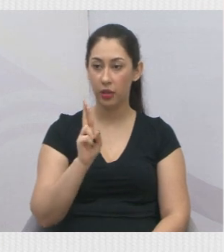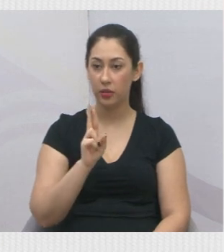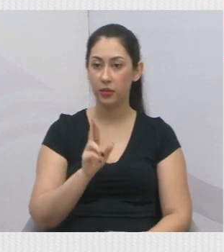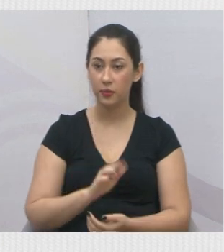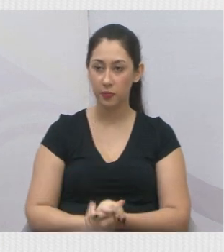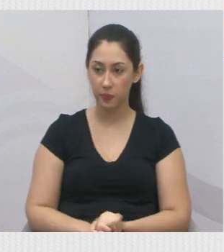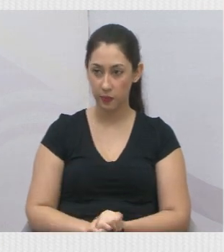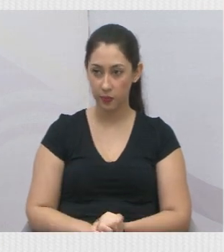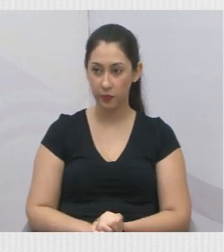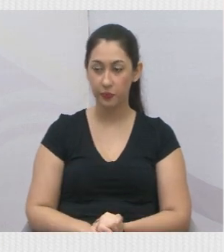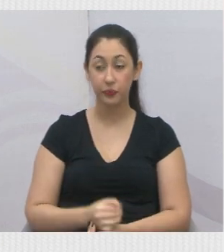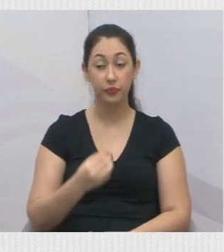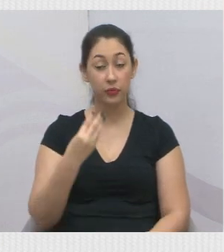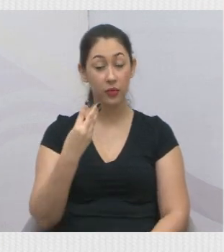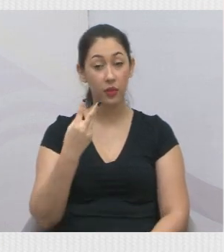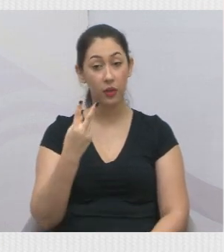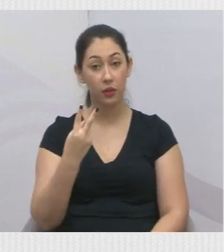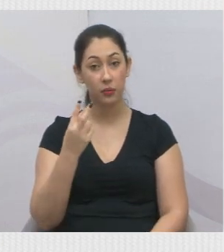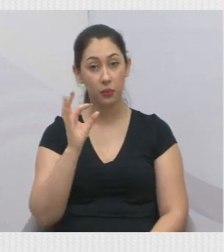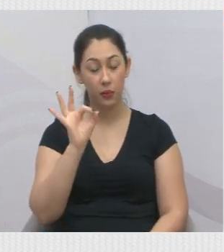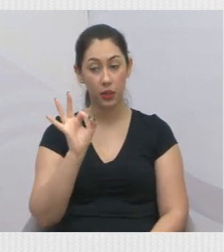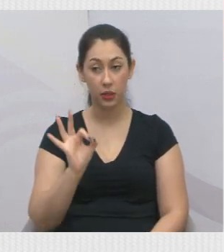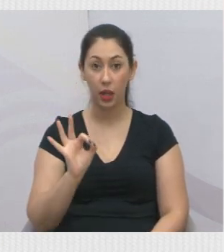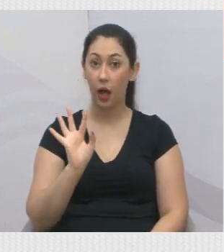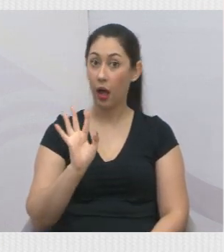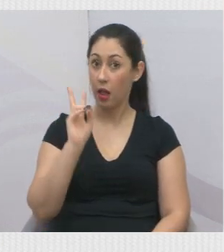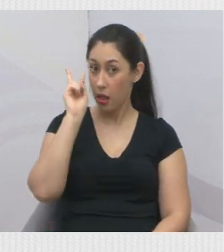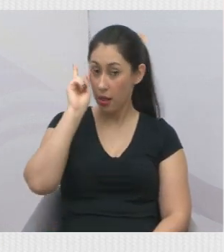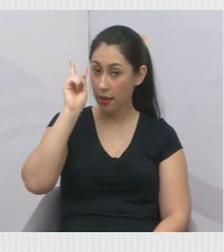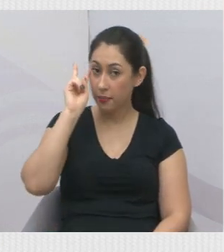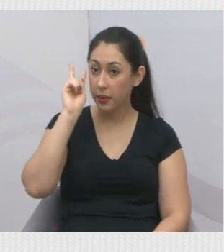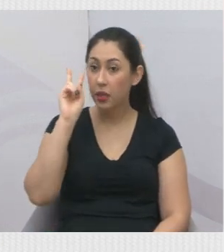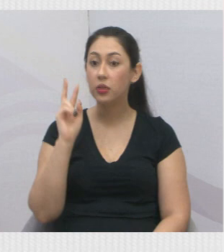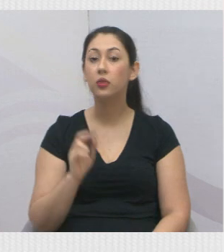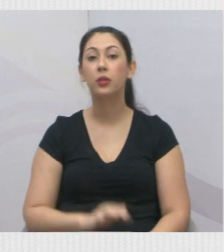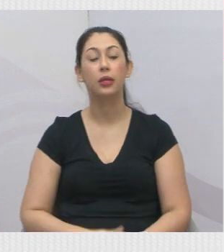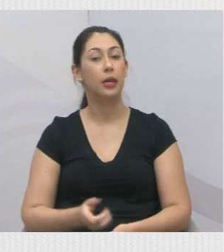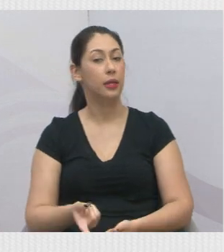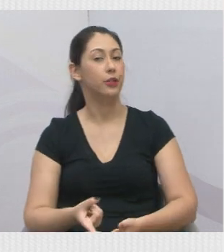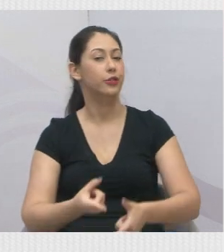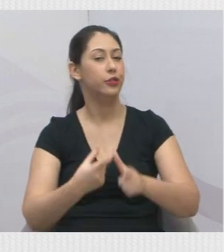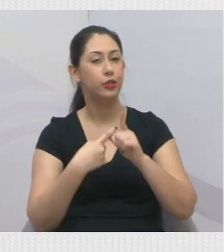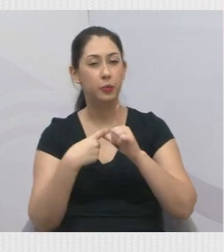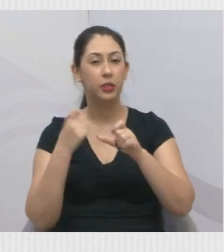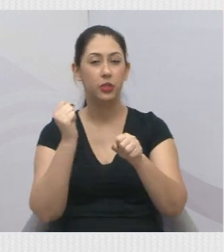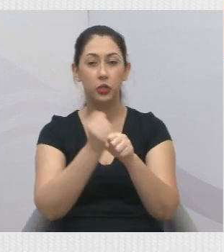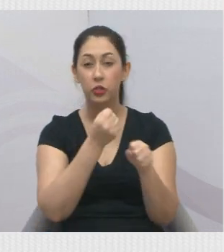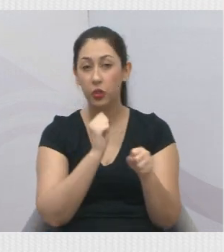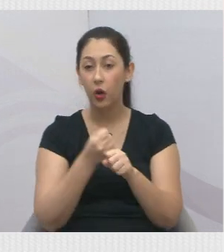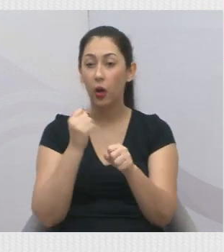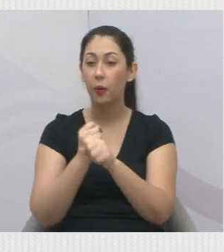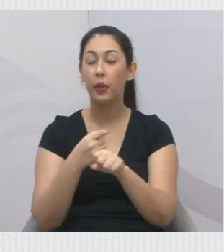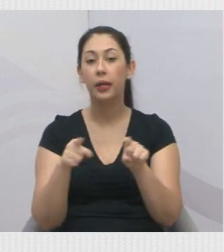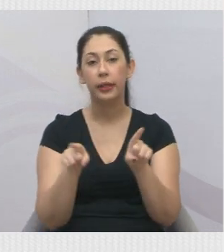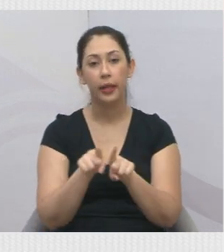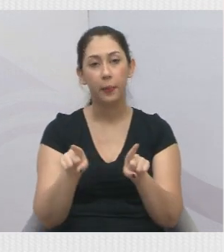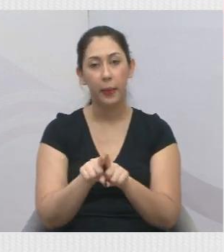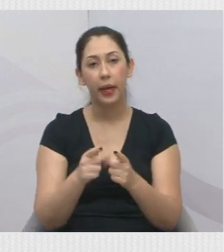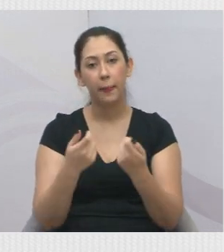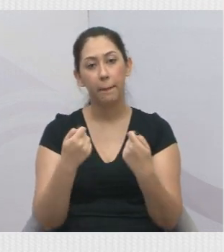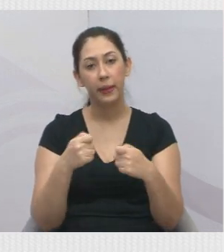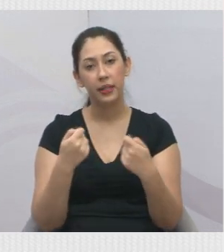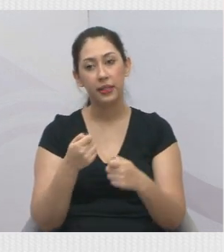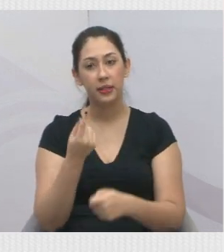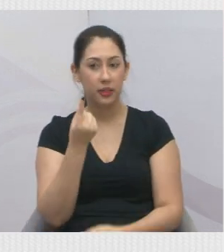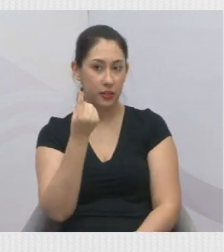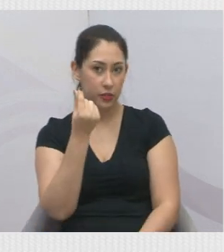87.901.000, 32%. Lembrando que as despesas de capital, ela anda também concomitante à receita de capital